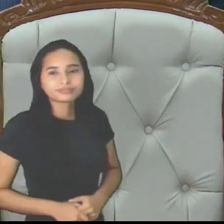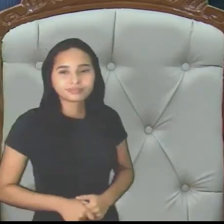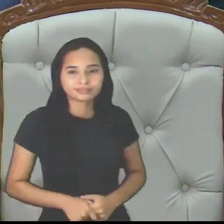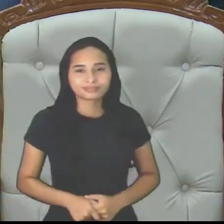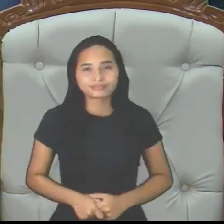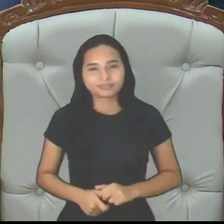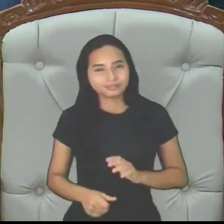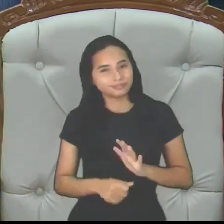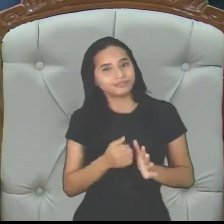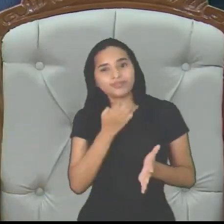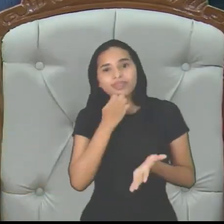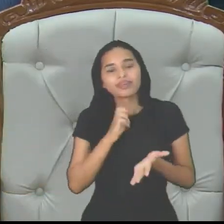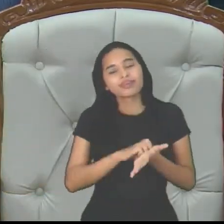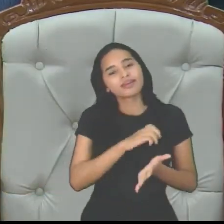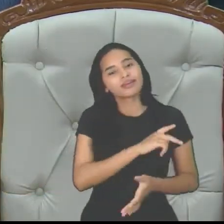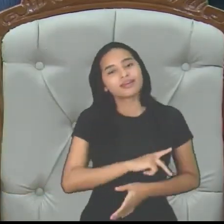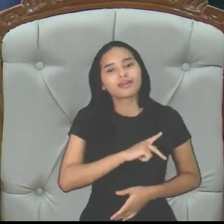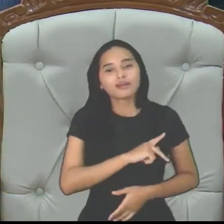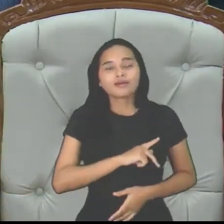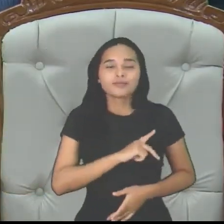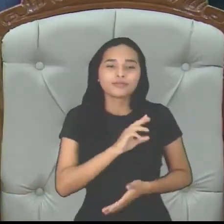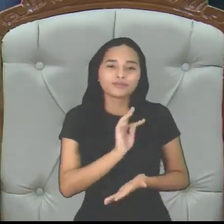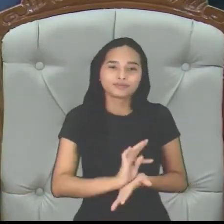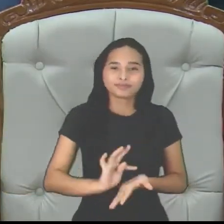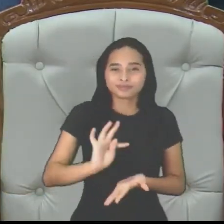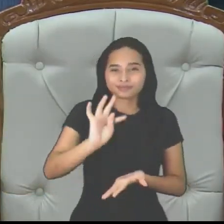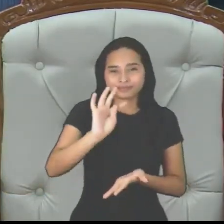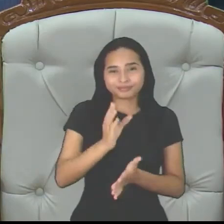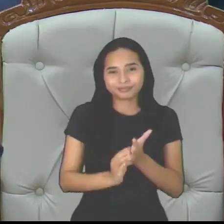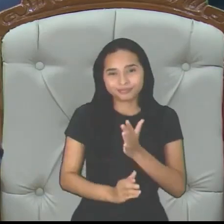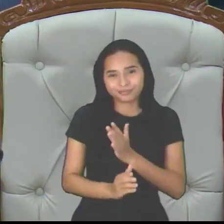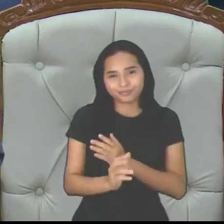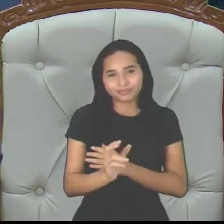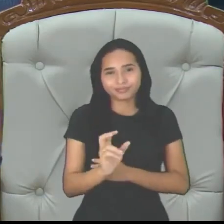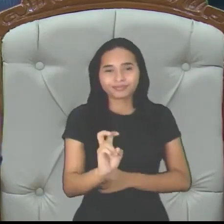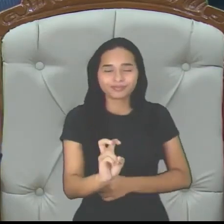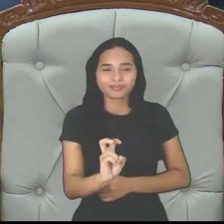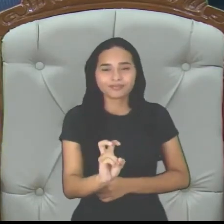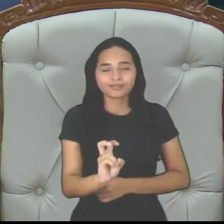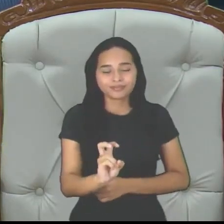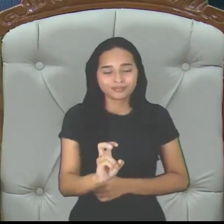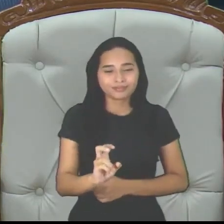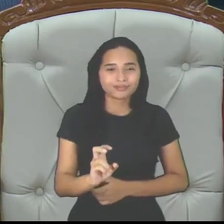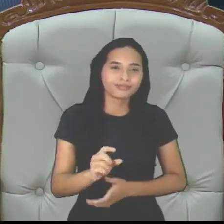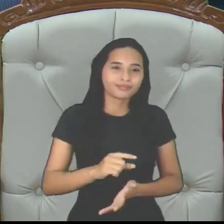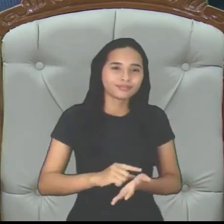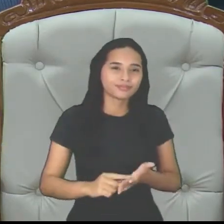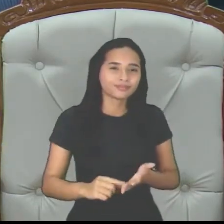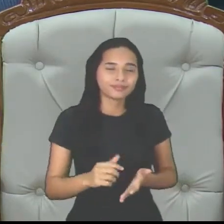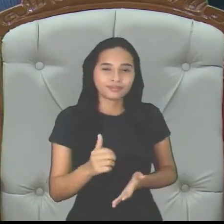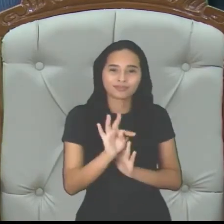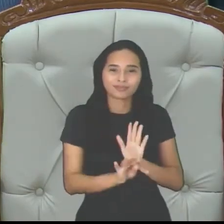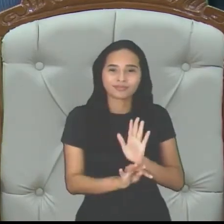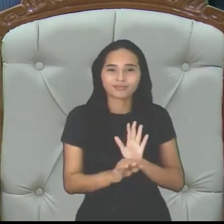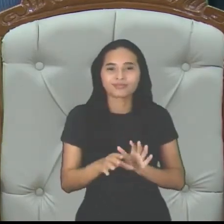Primeira epístola de Paulo aos Tessalonicenses, capítulo 5, versículos de 1 a